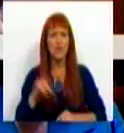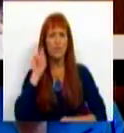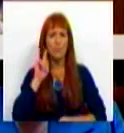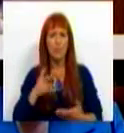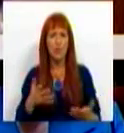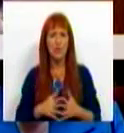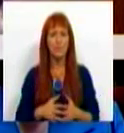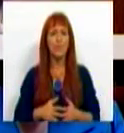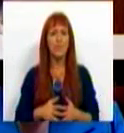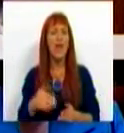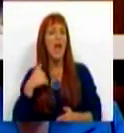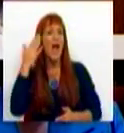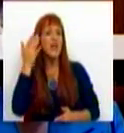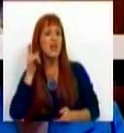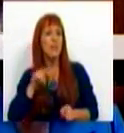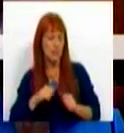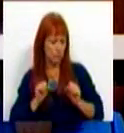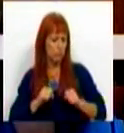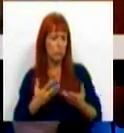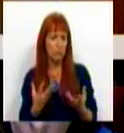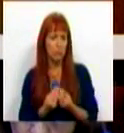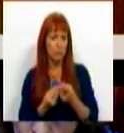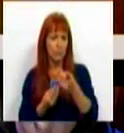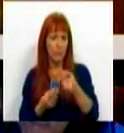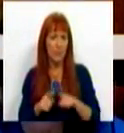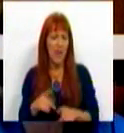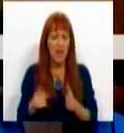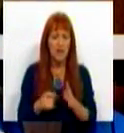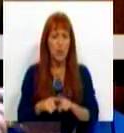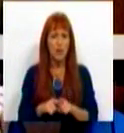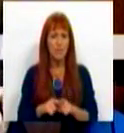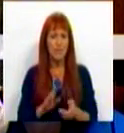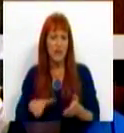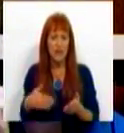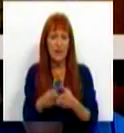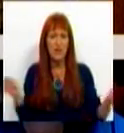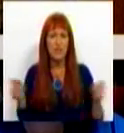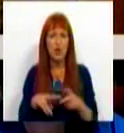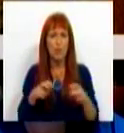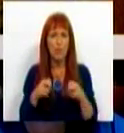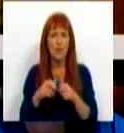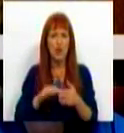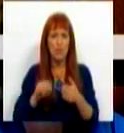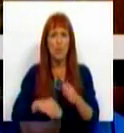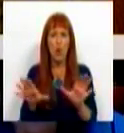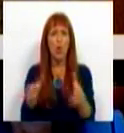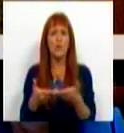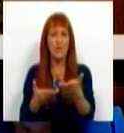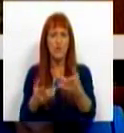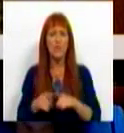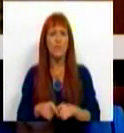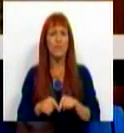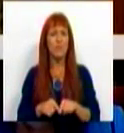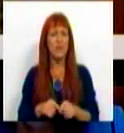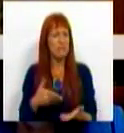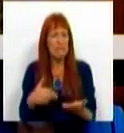crucial. Consideramos também e acompanhamos na necessidade de resolver o problema da contratação coletiva.